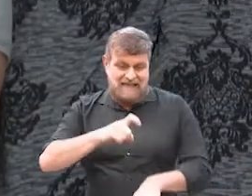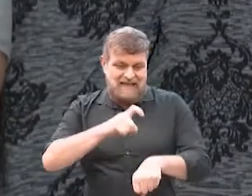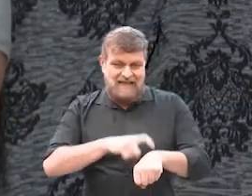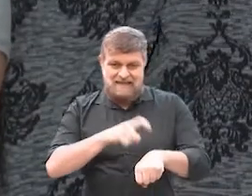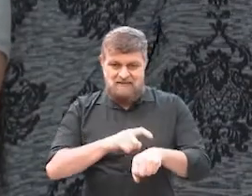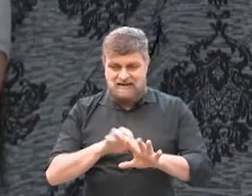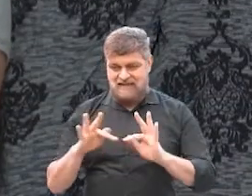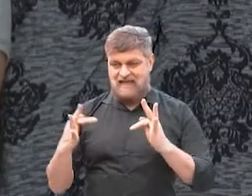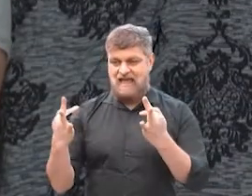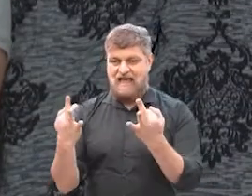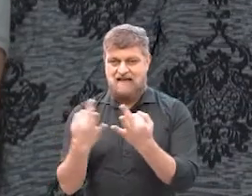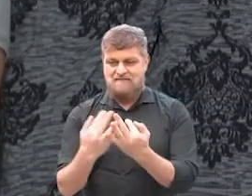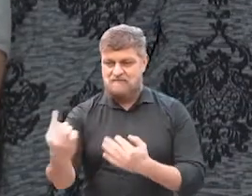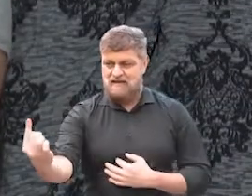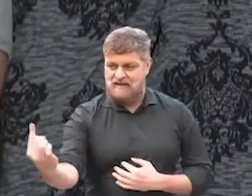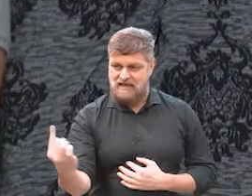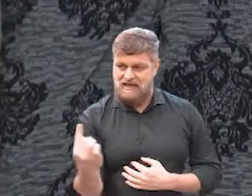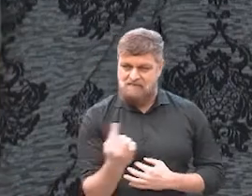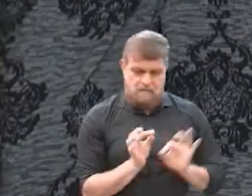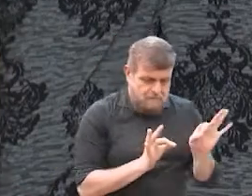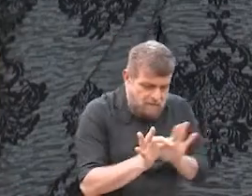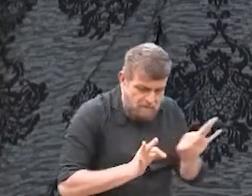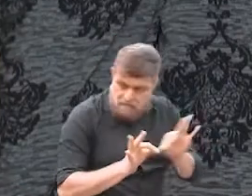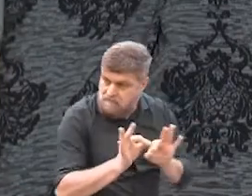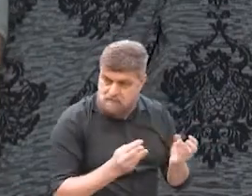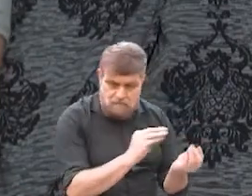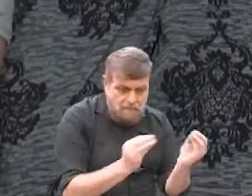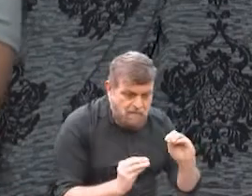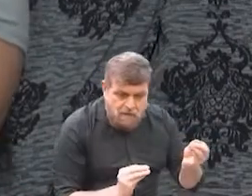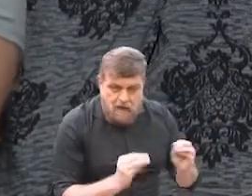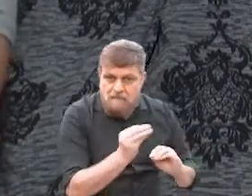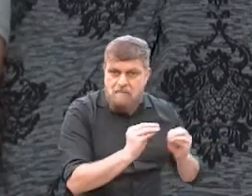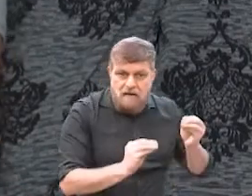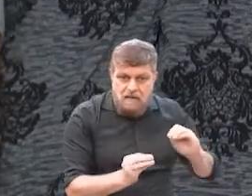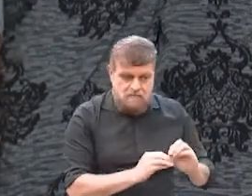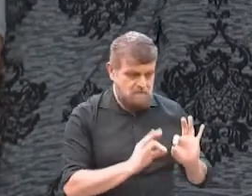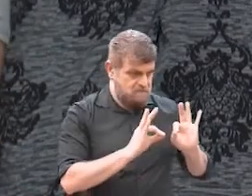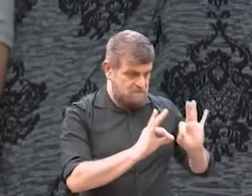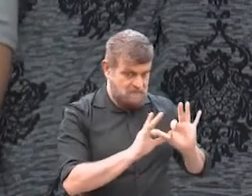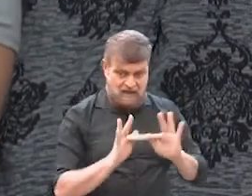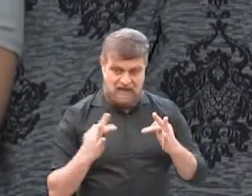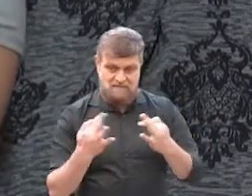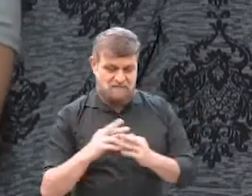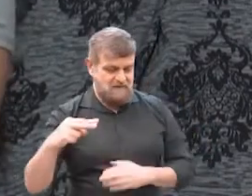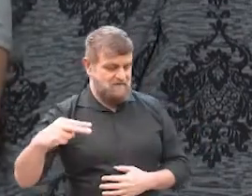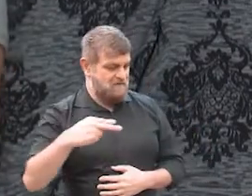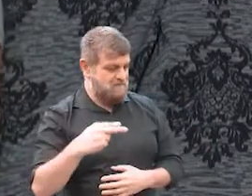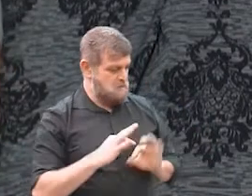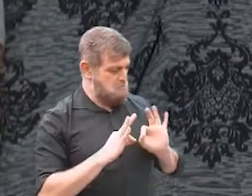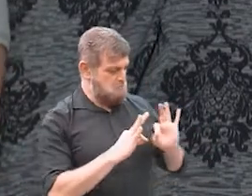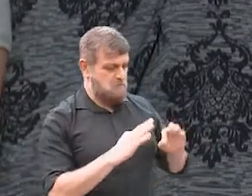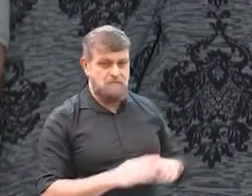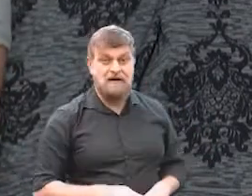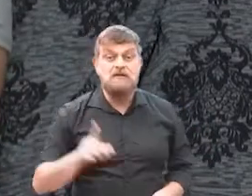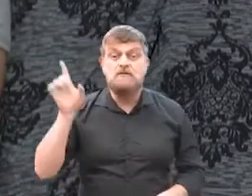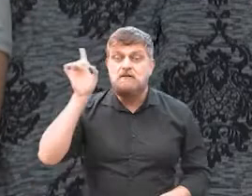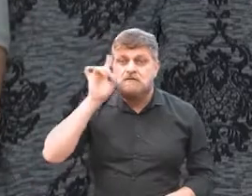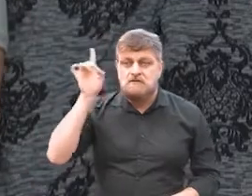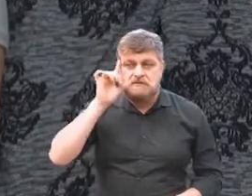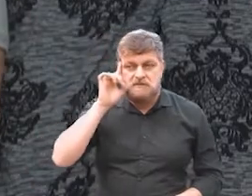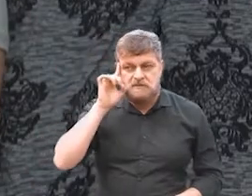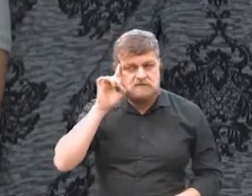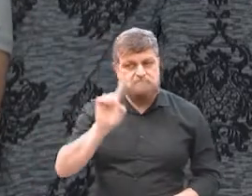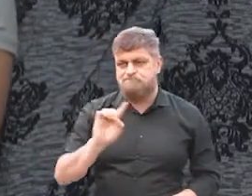tem horário de visita, dia de visita, então você sai correndo para você arrumar o idoso, para você deixar ele, porque a família vai vir. Só que no dia